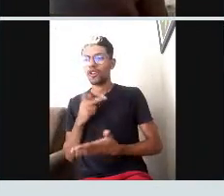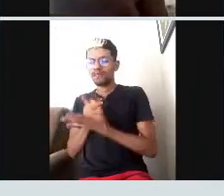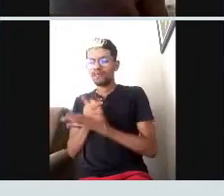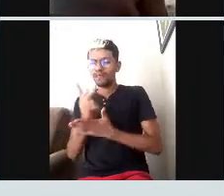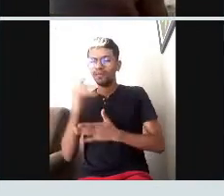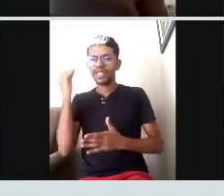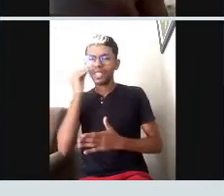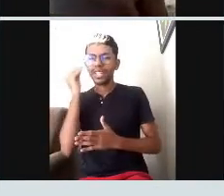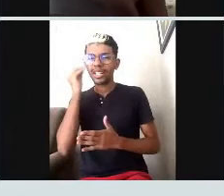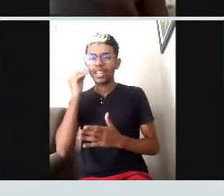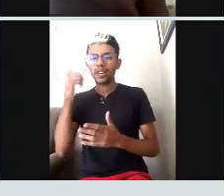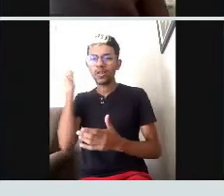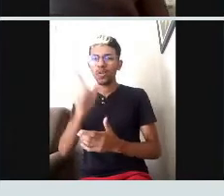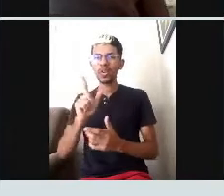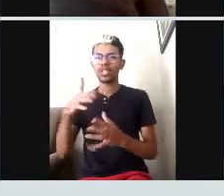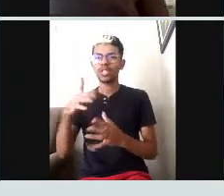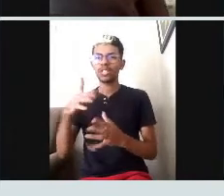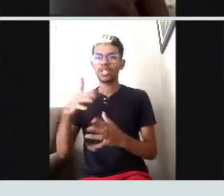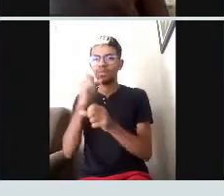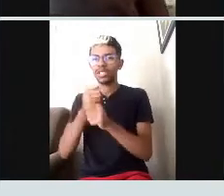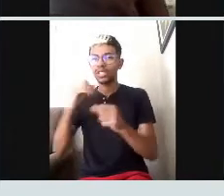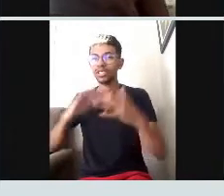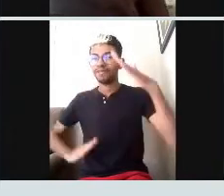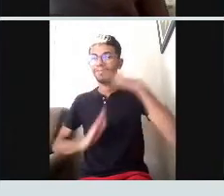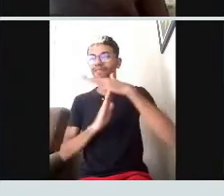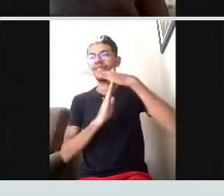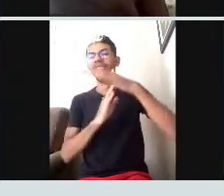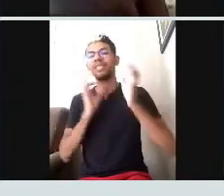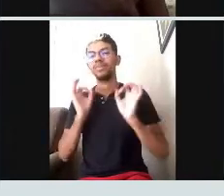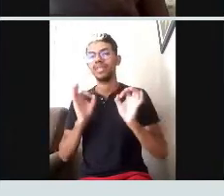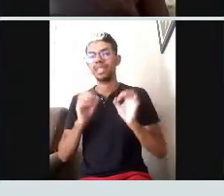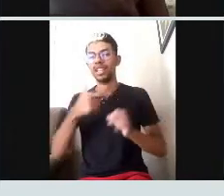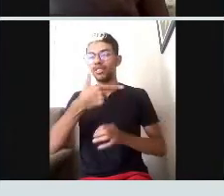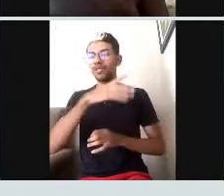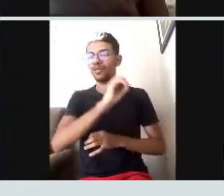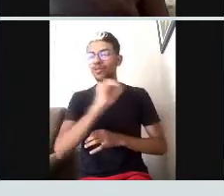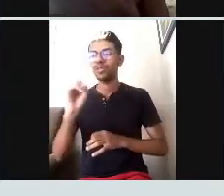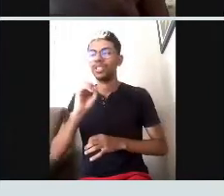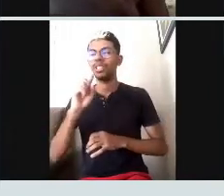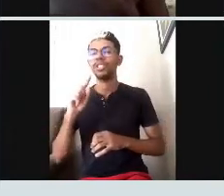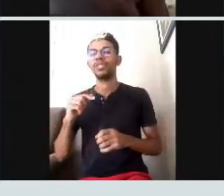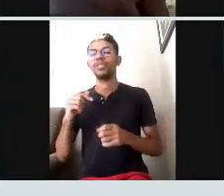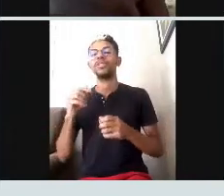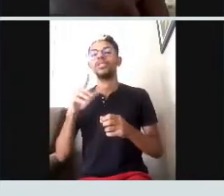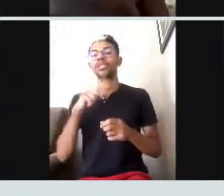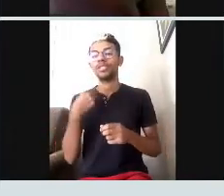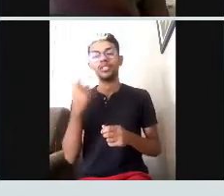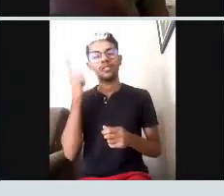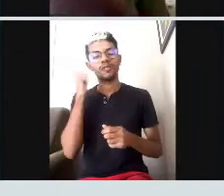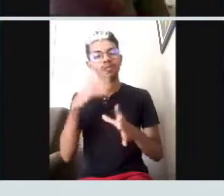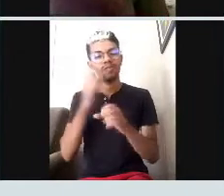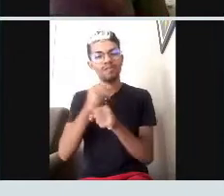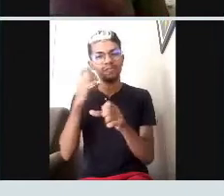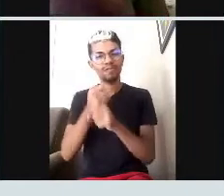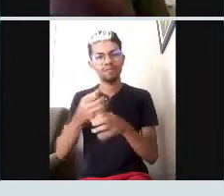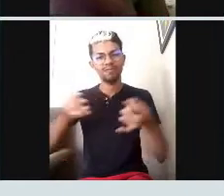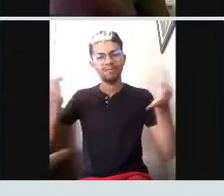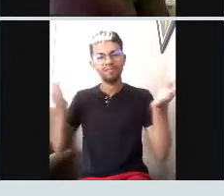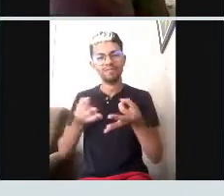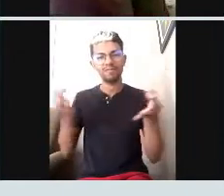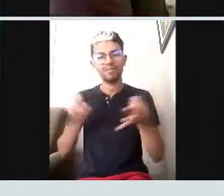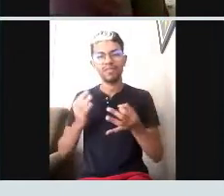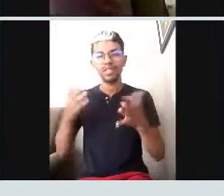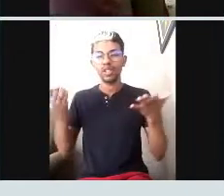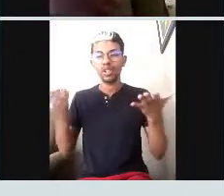competência 5, muito tranquilo, competência 4, enfim, a gente vai conseguir aquele notão. Hoje a aula é